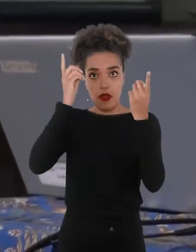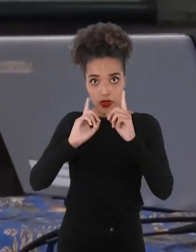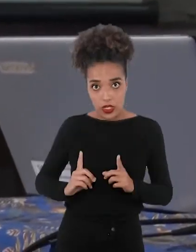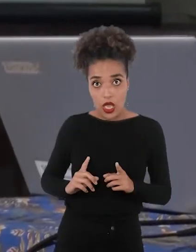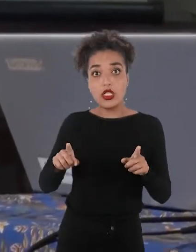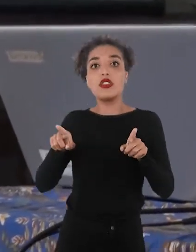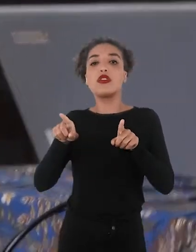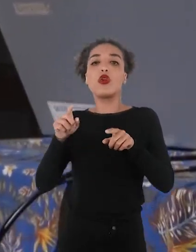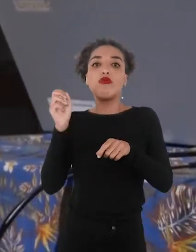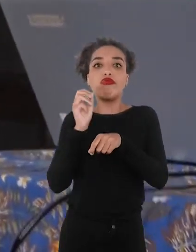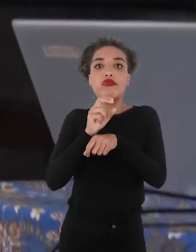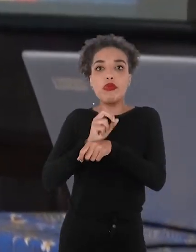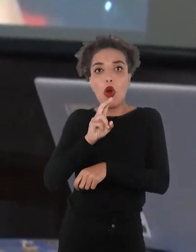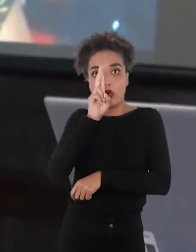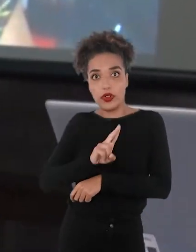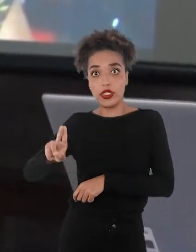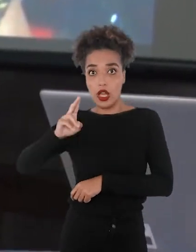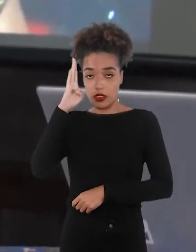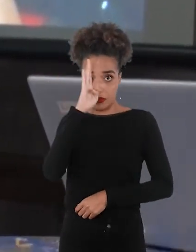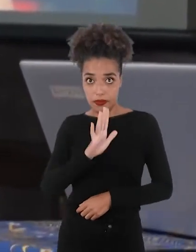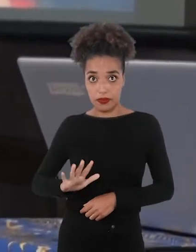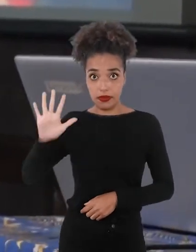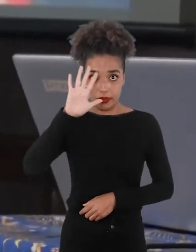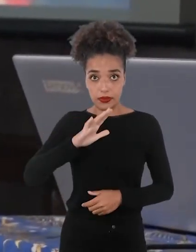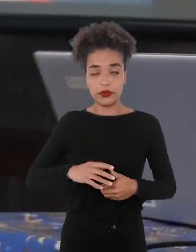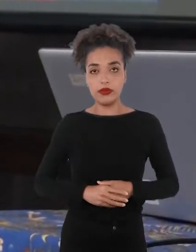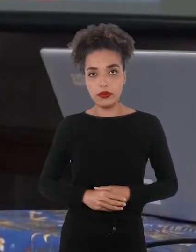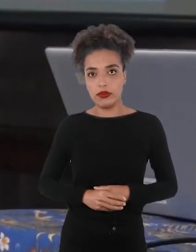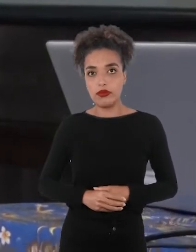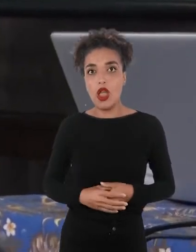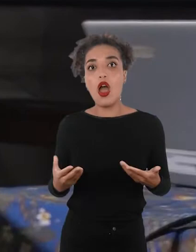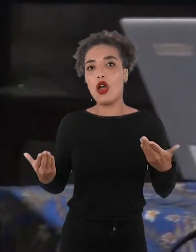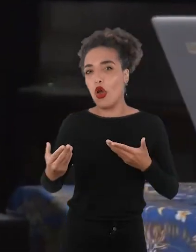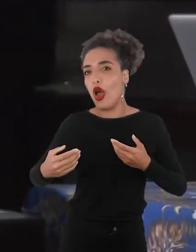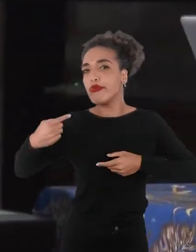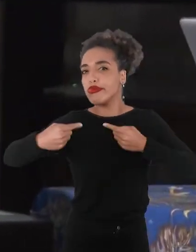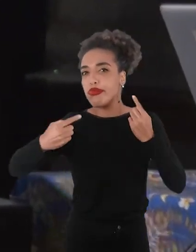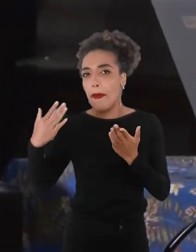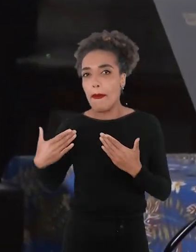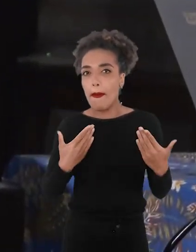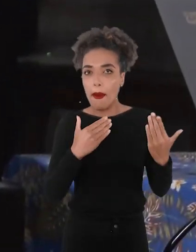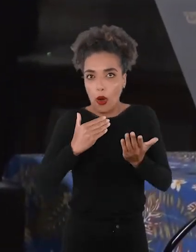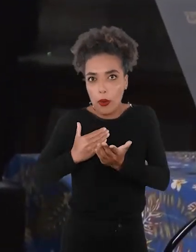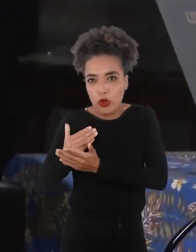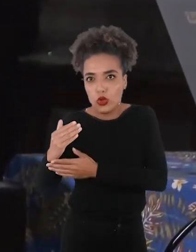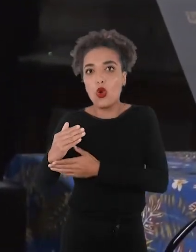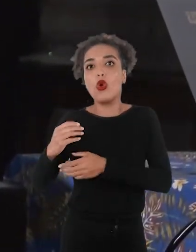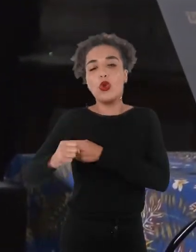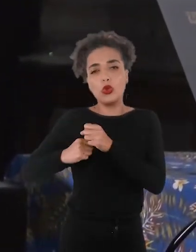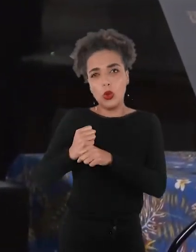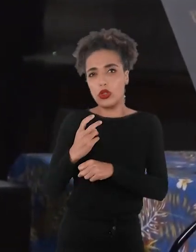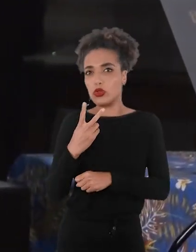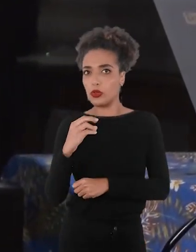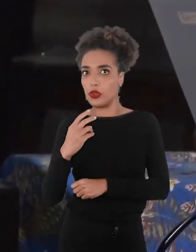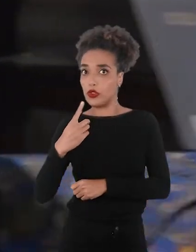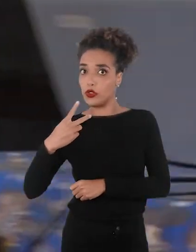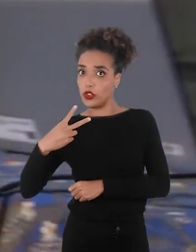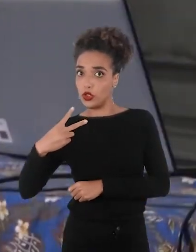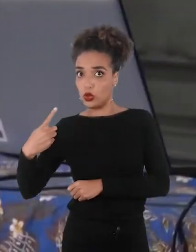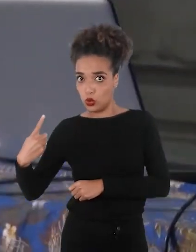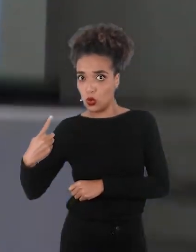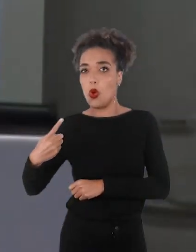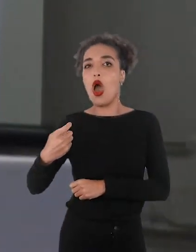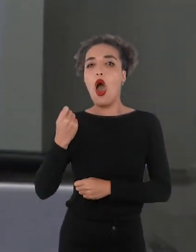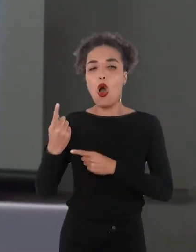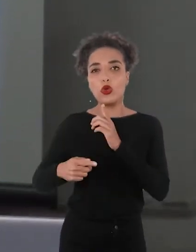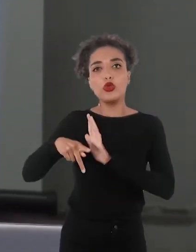federais brasileiras. E nesse momento em que esse debate já se iniciou, desde 2021, alguns